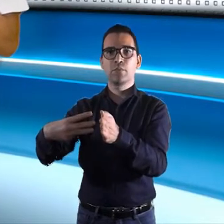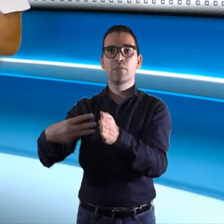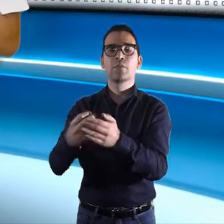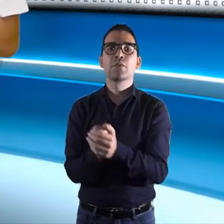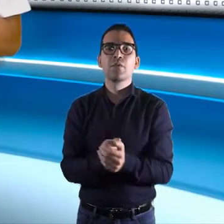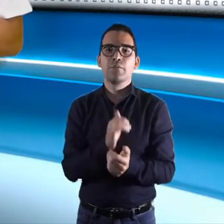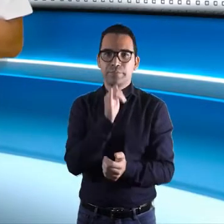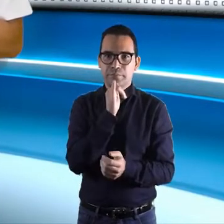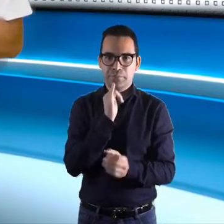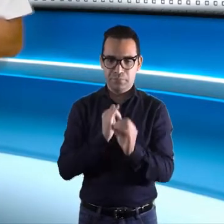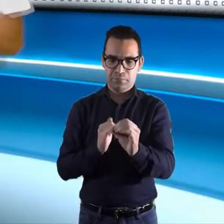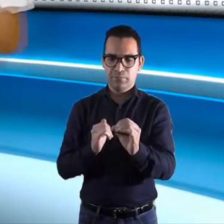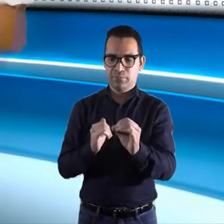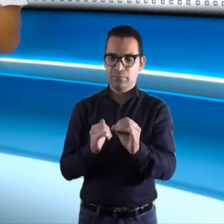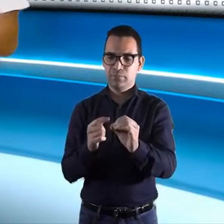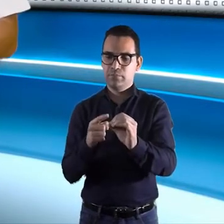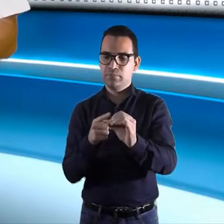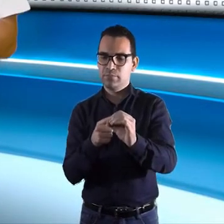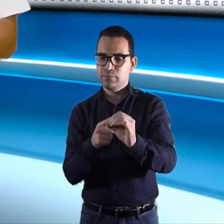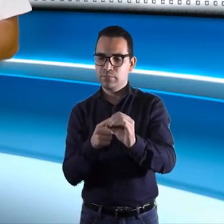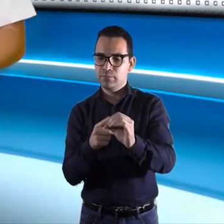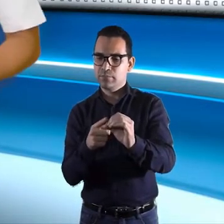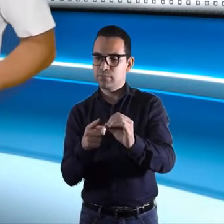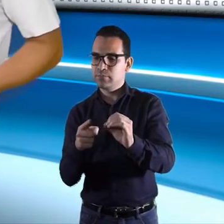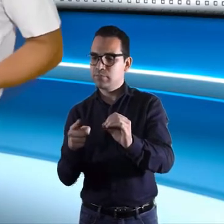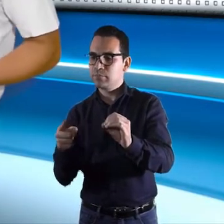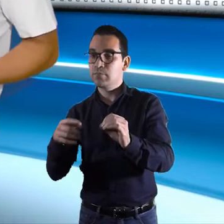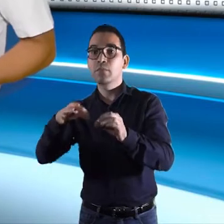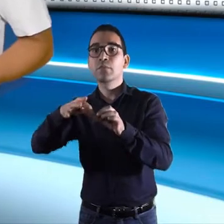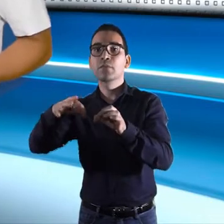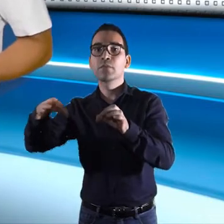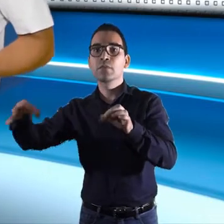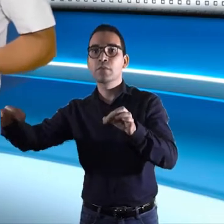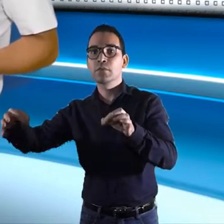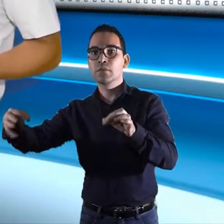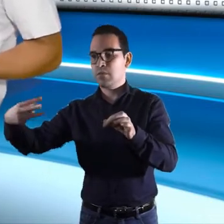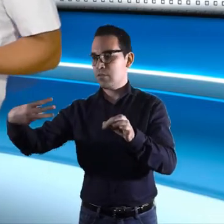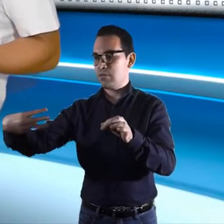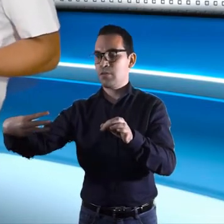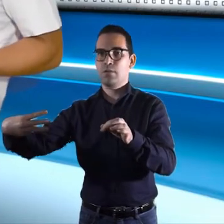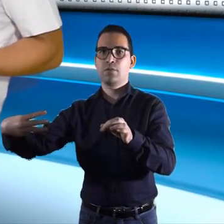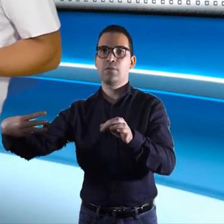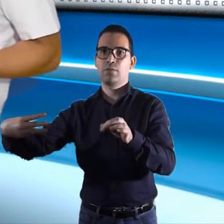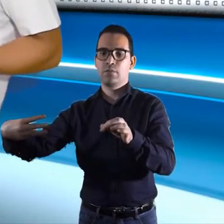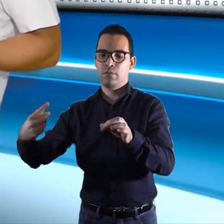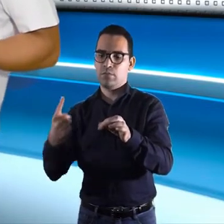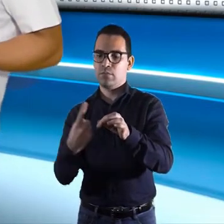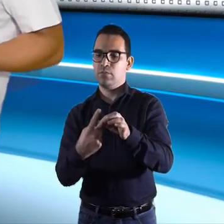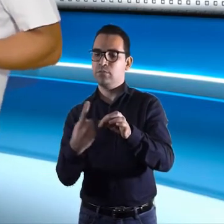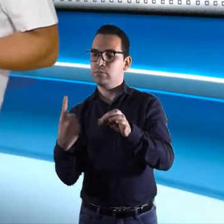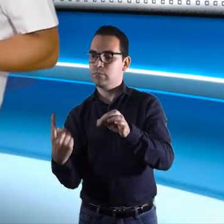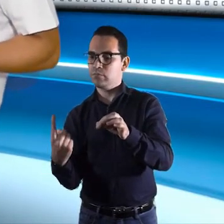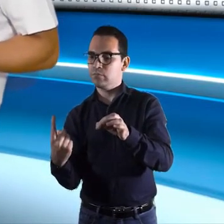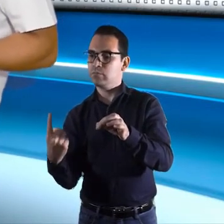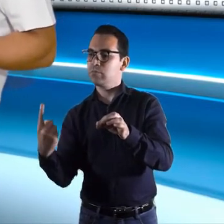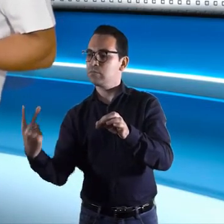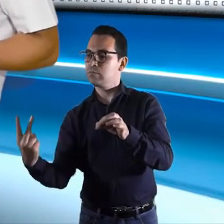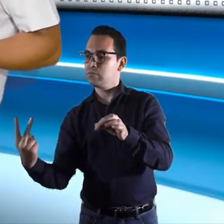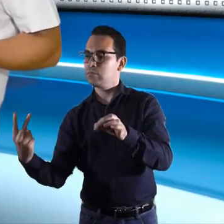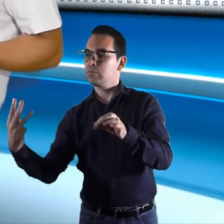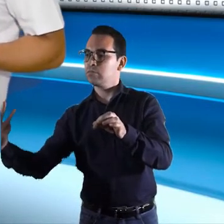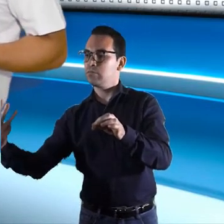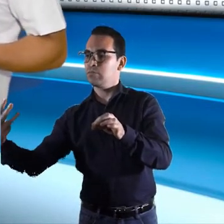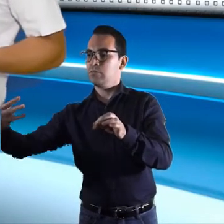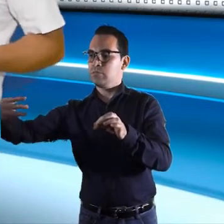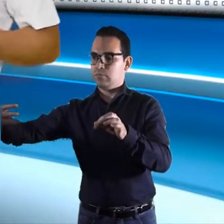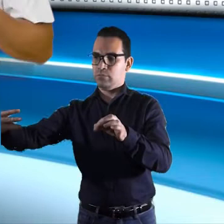encontrar o 3 positivo. A partir do 0, temos que caminhar 3 casas até chegar ao